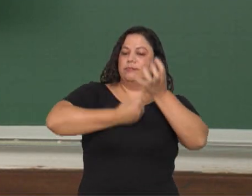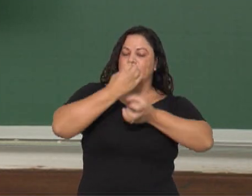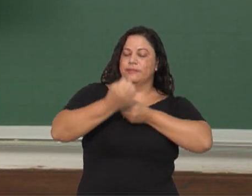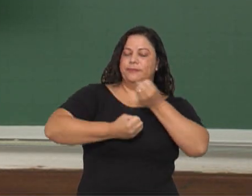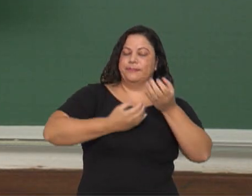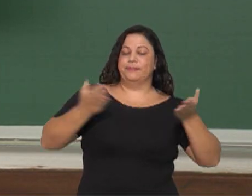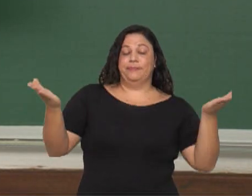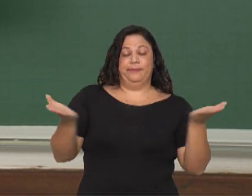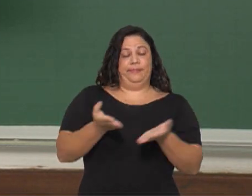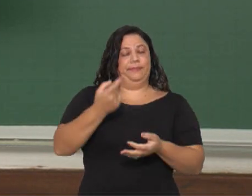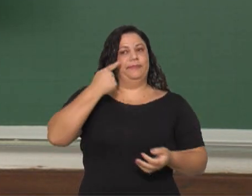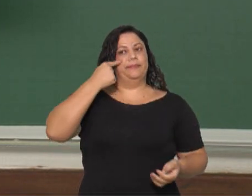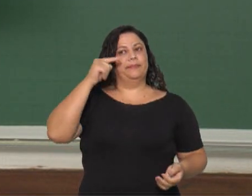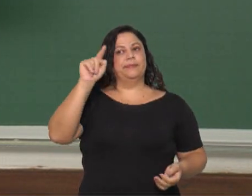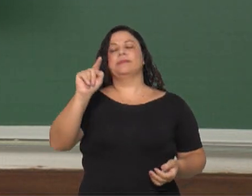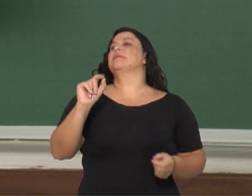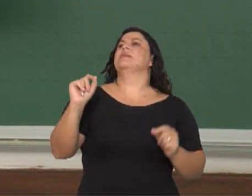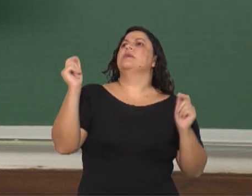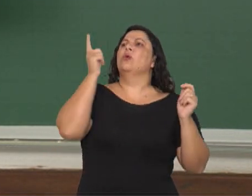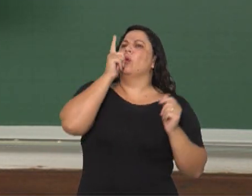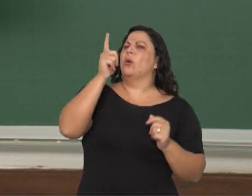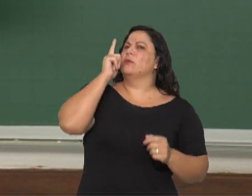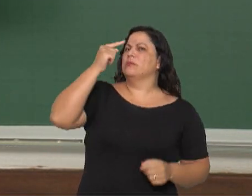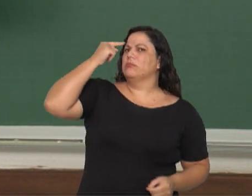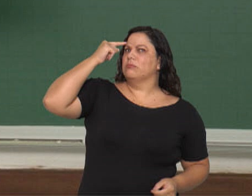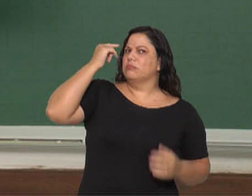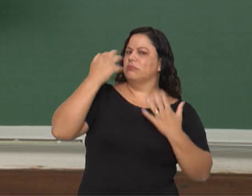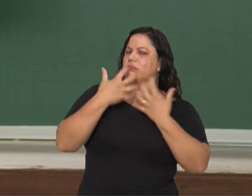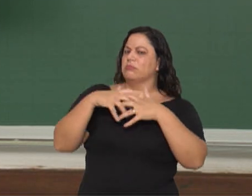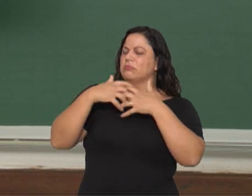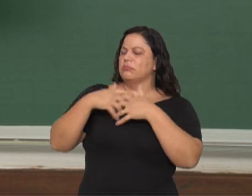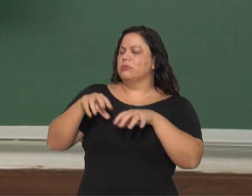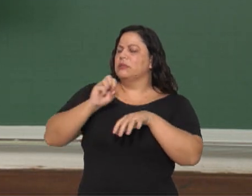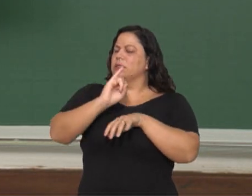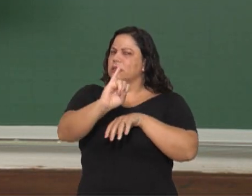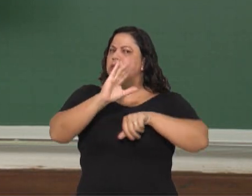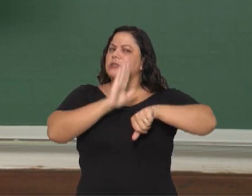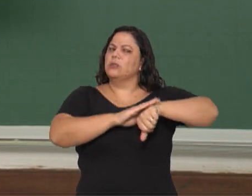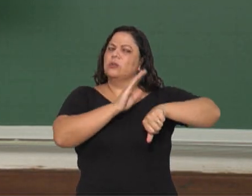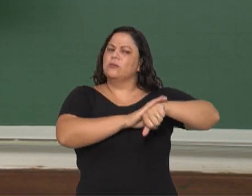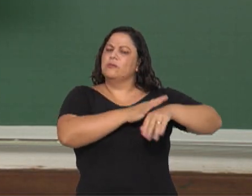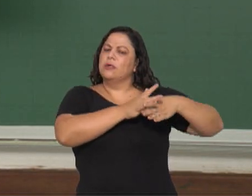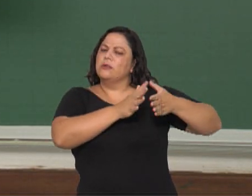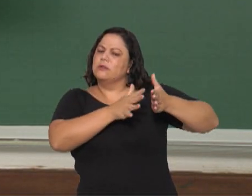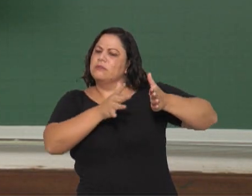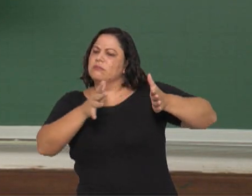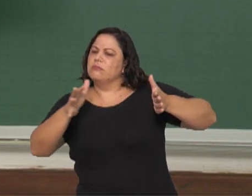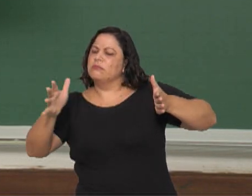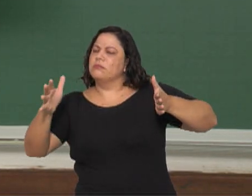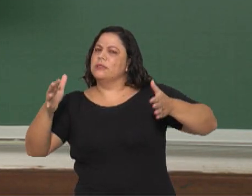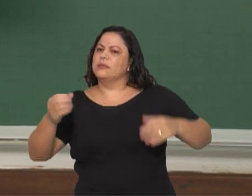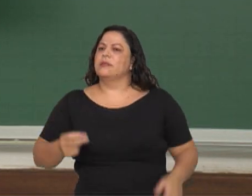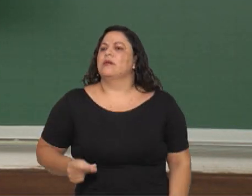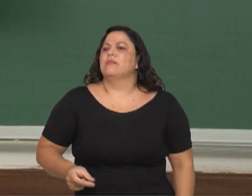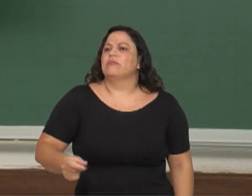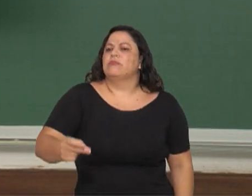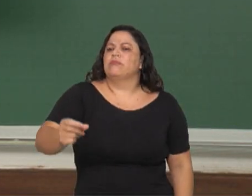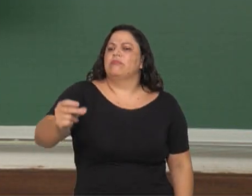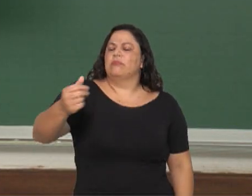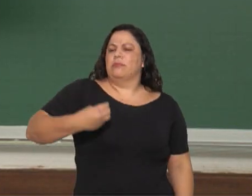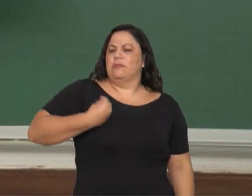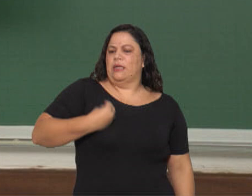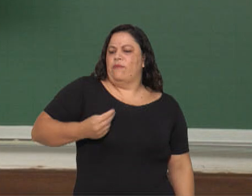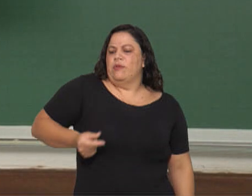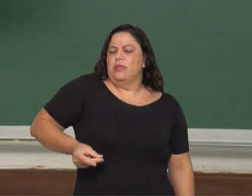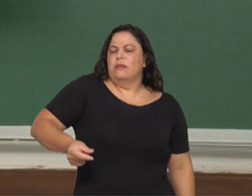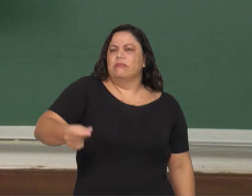abordar agora. Vocês conseguiram pensar um pouquinho se tivesse mais tempo? Será que nós temos pouco tempo na nossa vida? Ou não sabemos